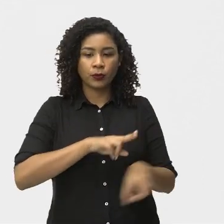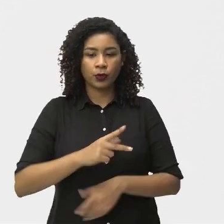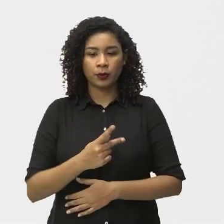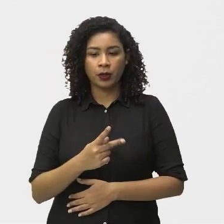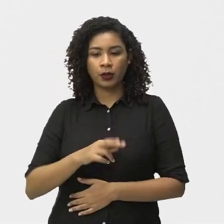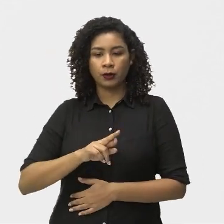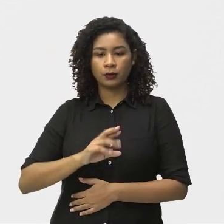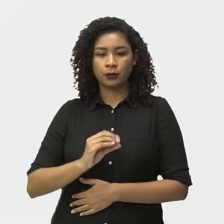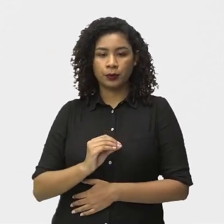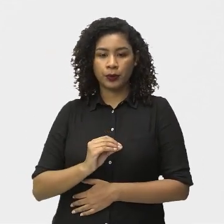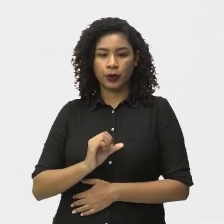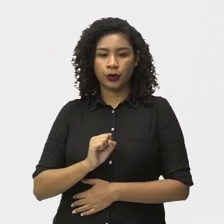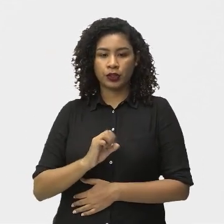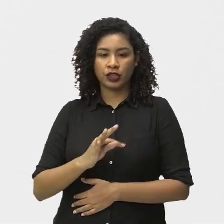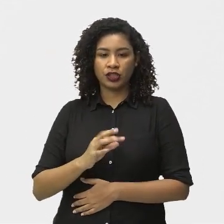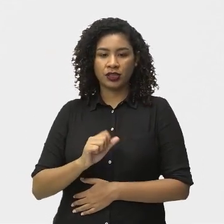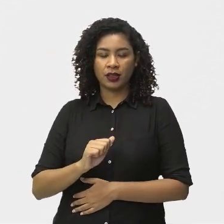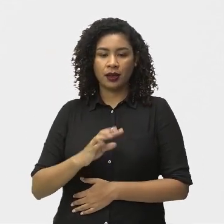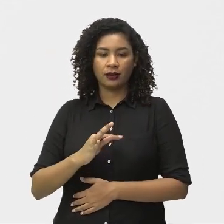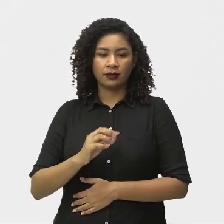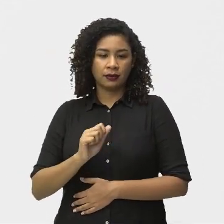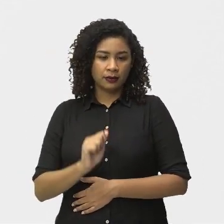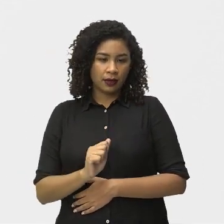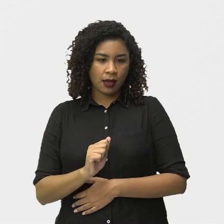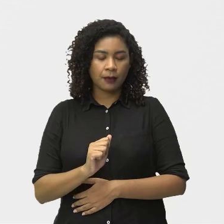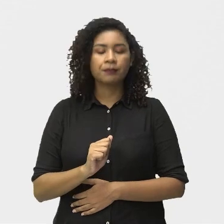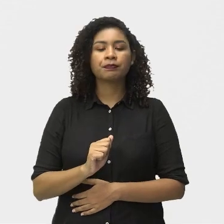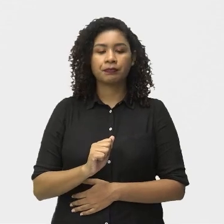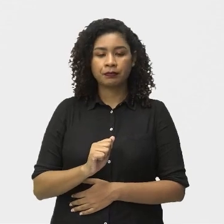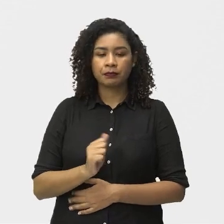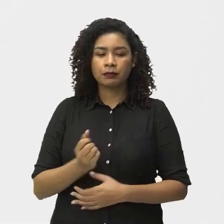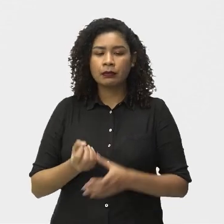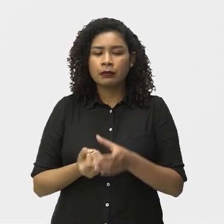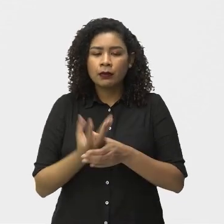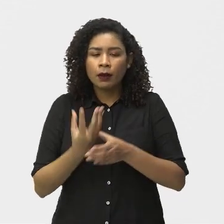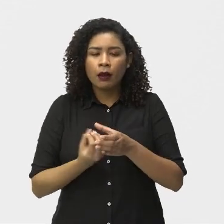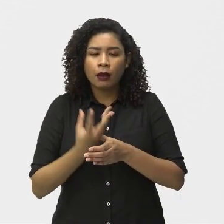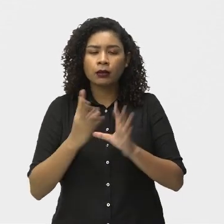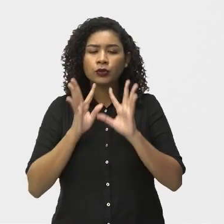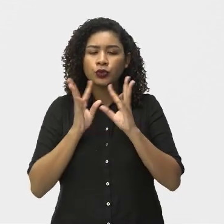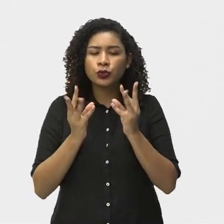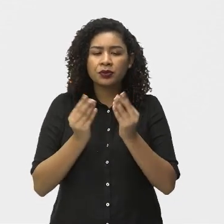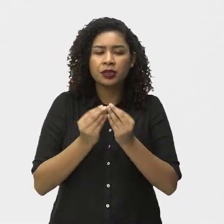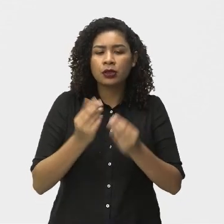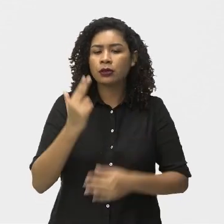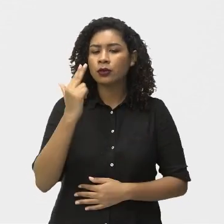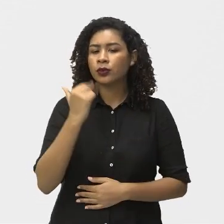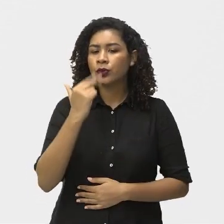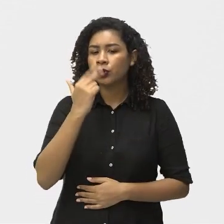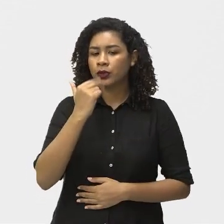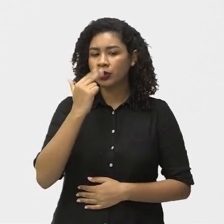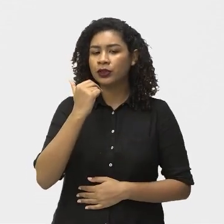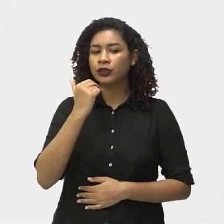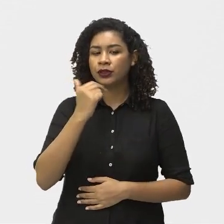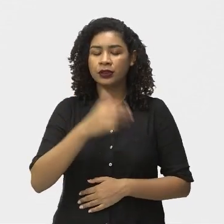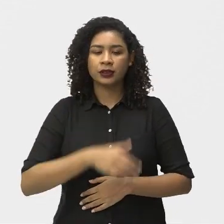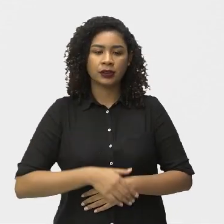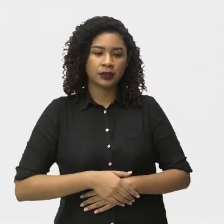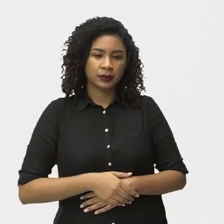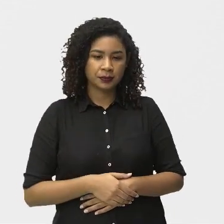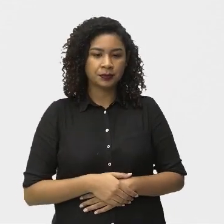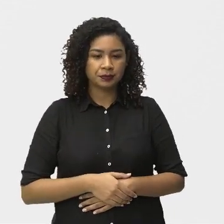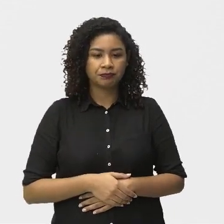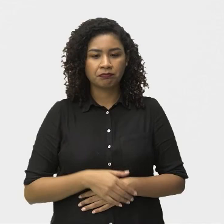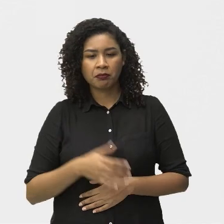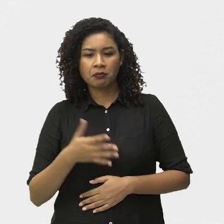urinária. Ela produz uma secreção nutritiva para os espermatozoides, né, que constituem entre 15% e